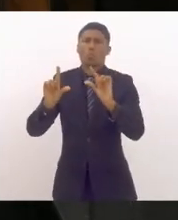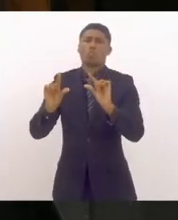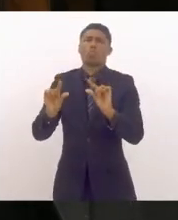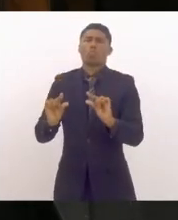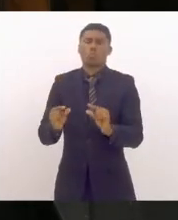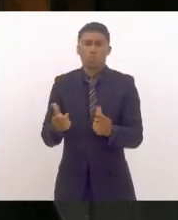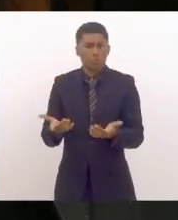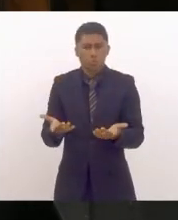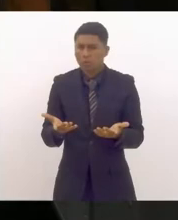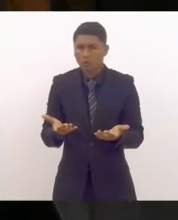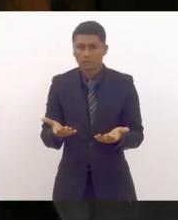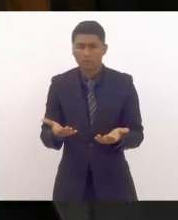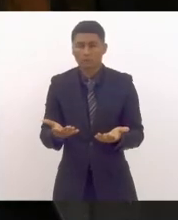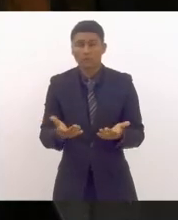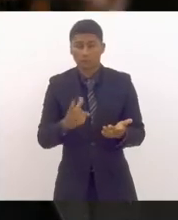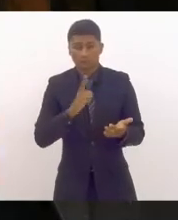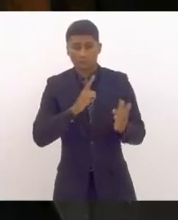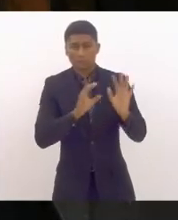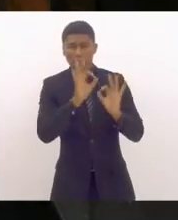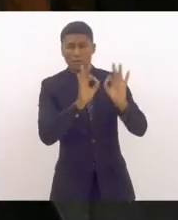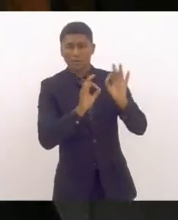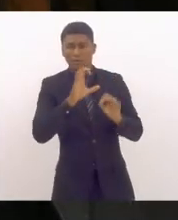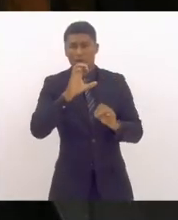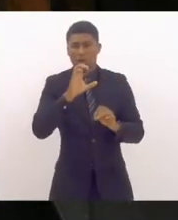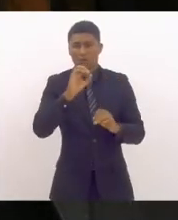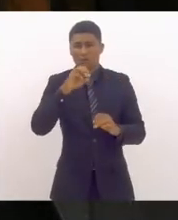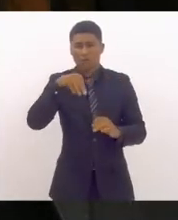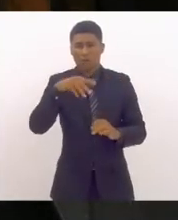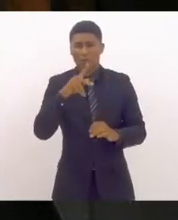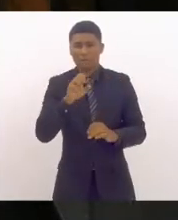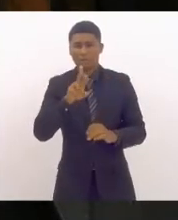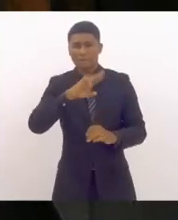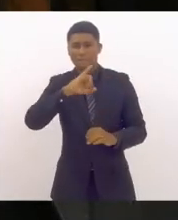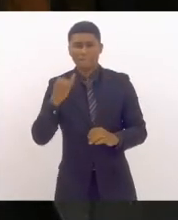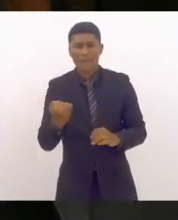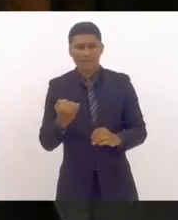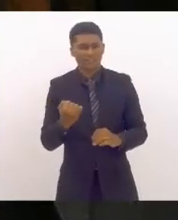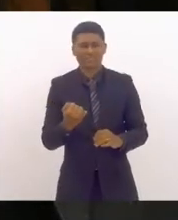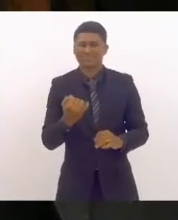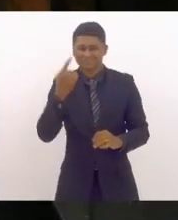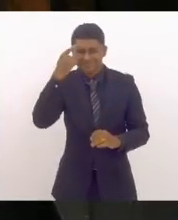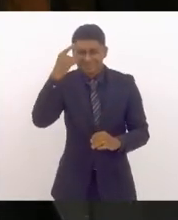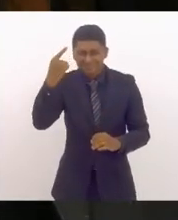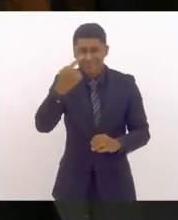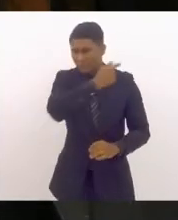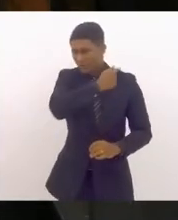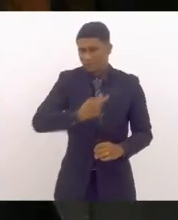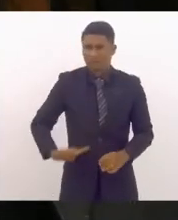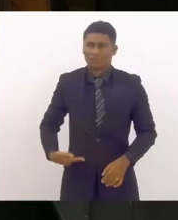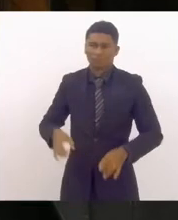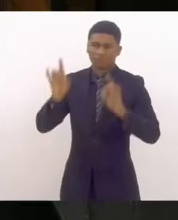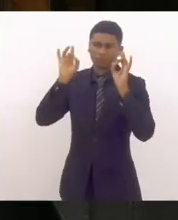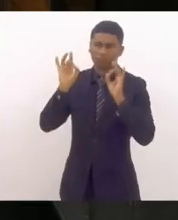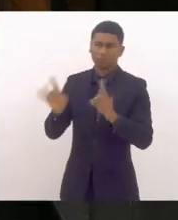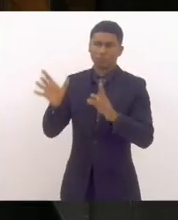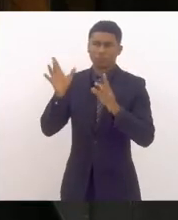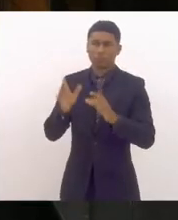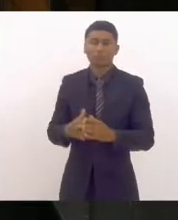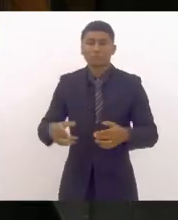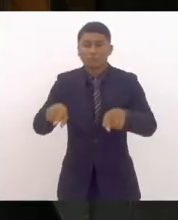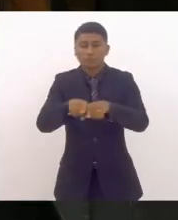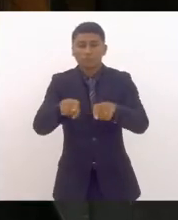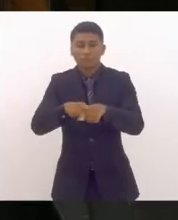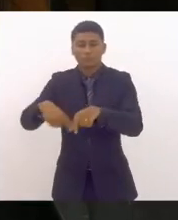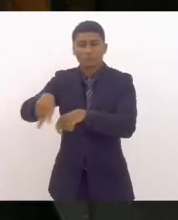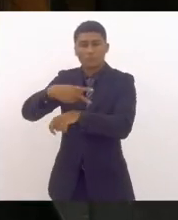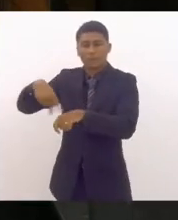capacidade de refino o projeto do compete foi abandonado pelos governos ver um sistema de bolsonaro o parque de